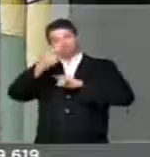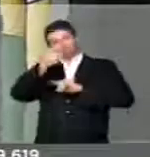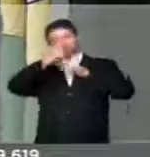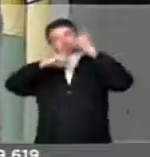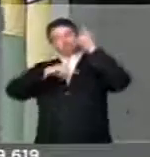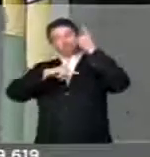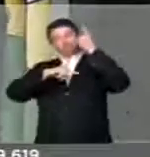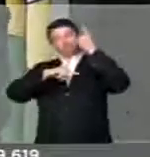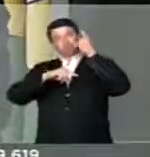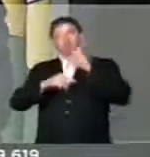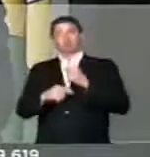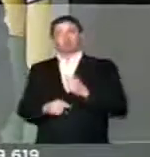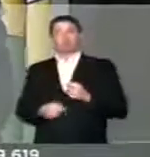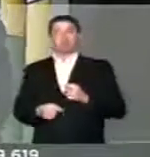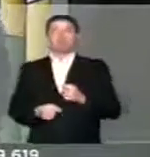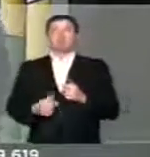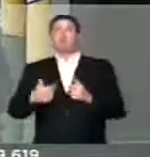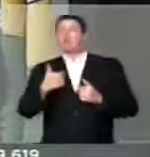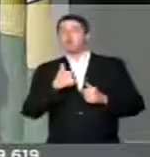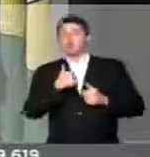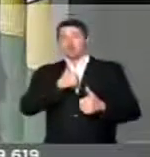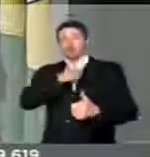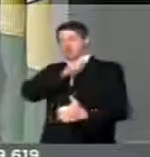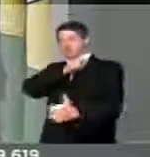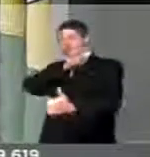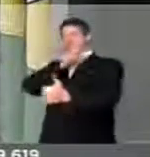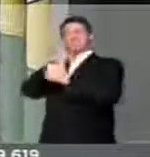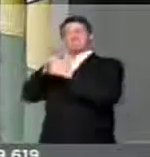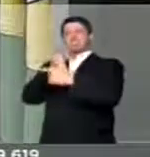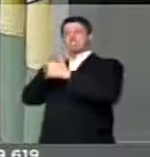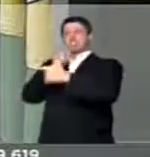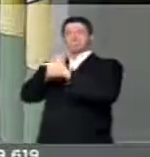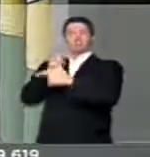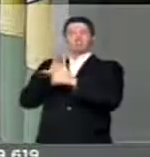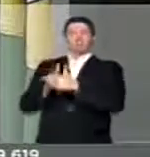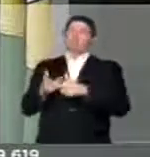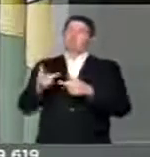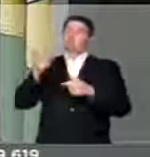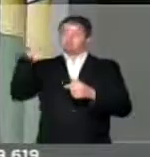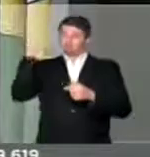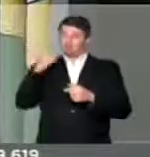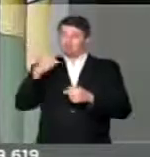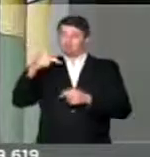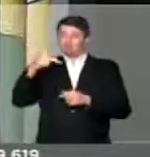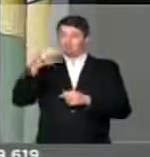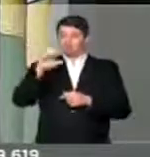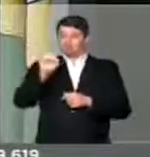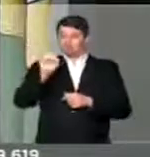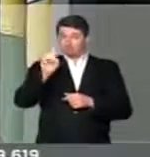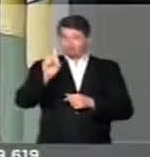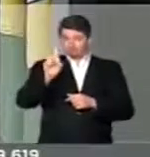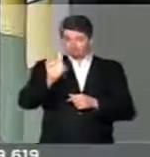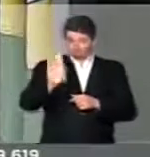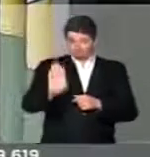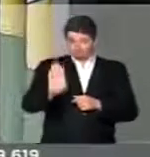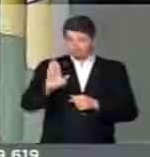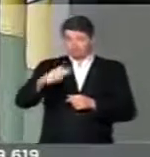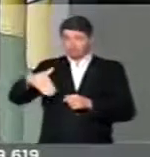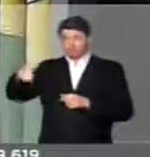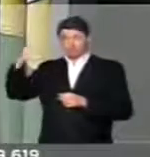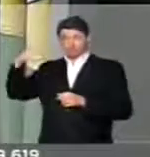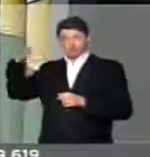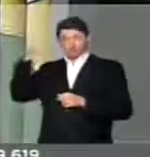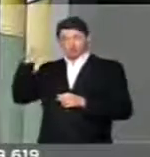cima. Eu critiquei na época e disse, o PSDB, que na